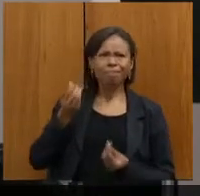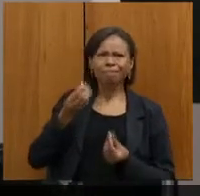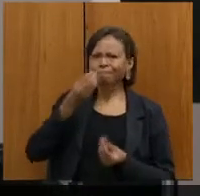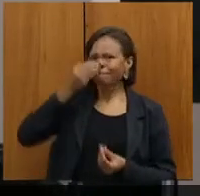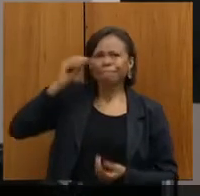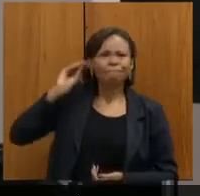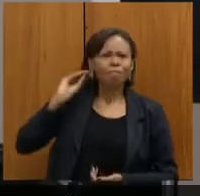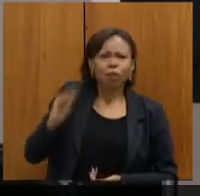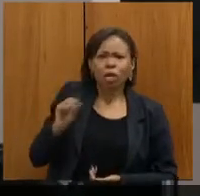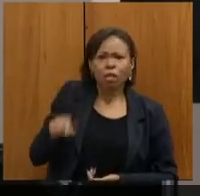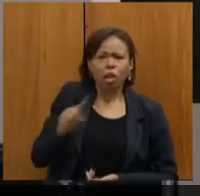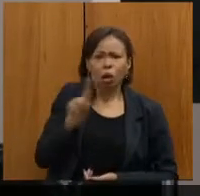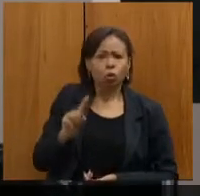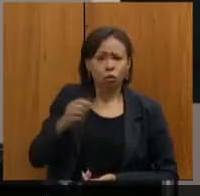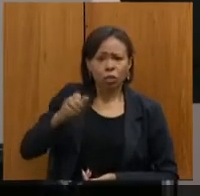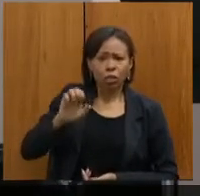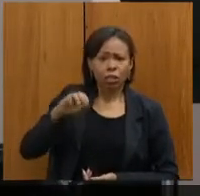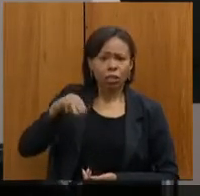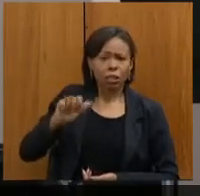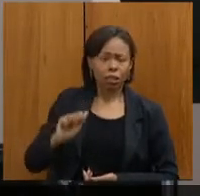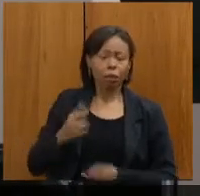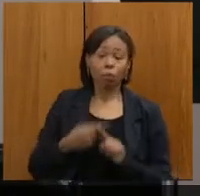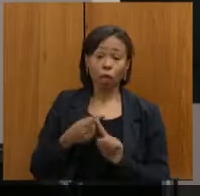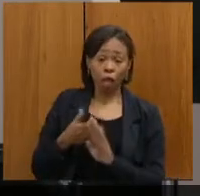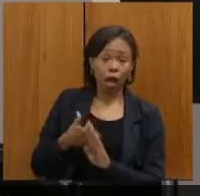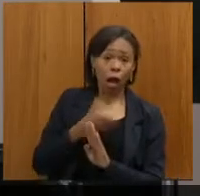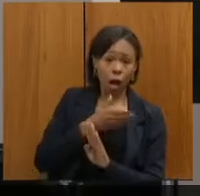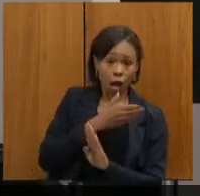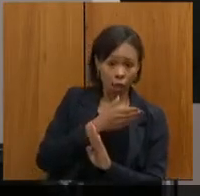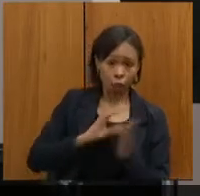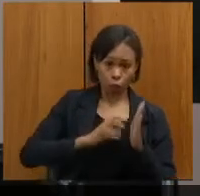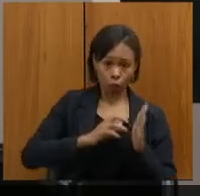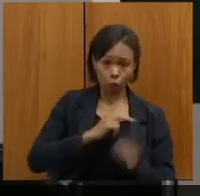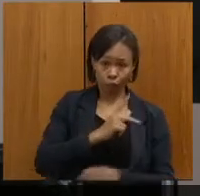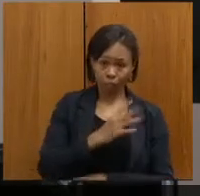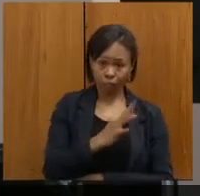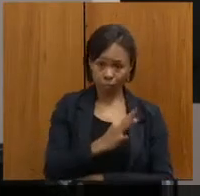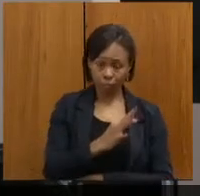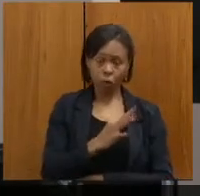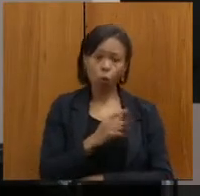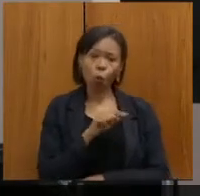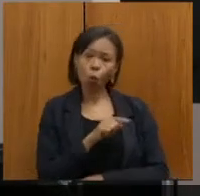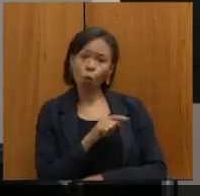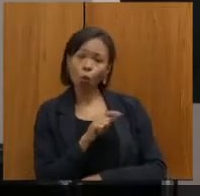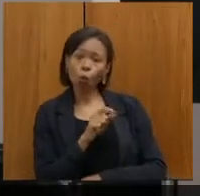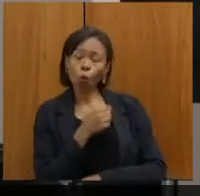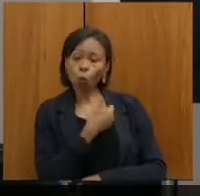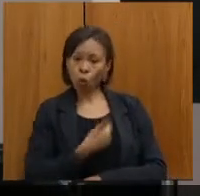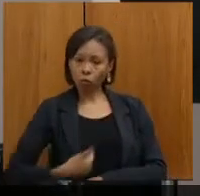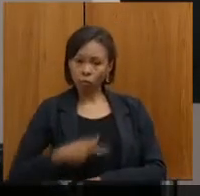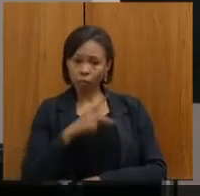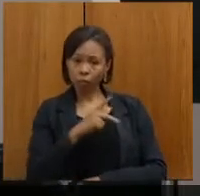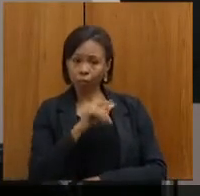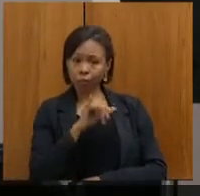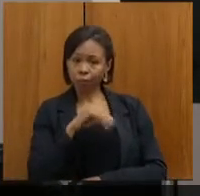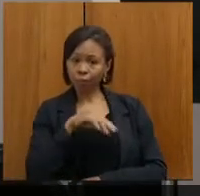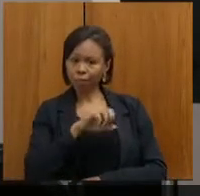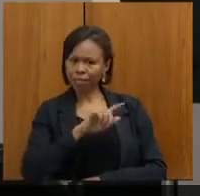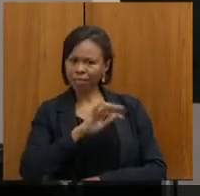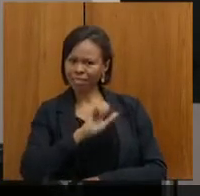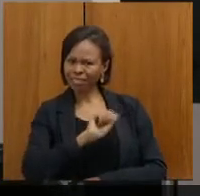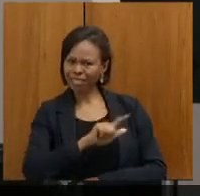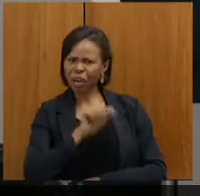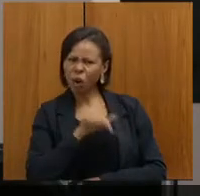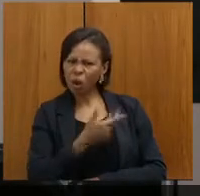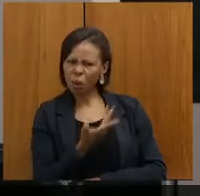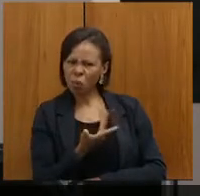é porque o governo Pimentel do partido dos trabalhadores não é modelo e nem exemplo para ninguém Esse